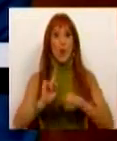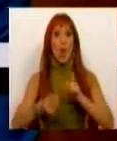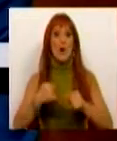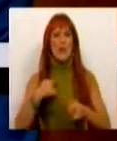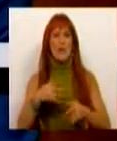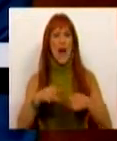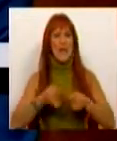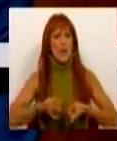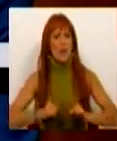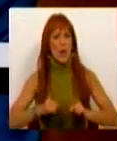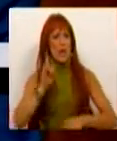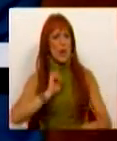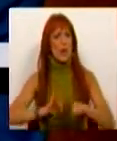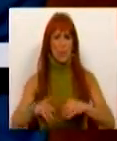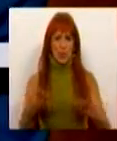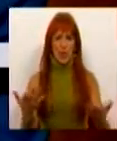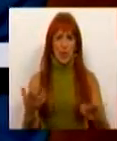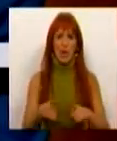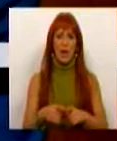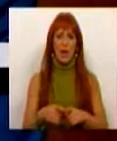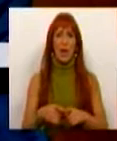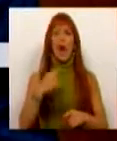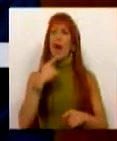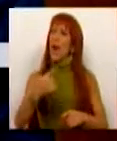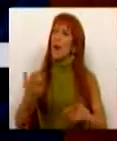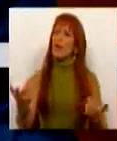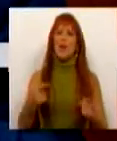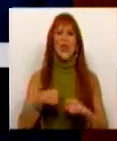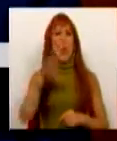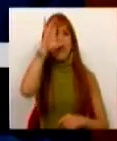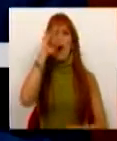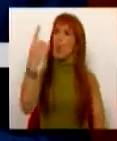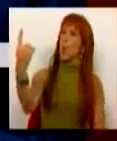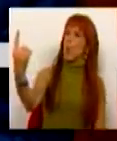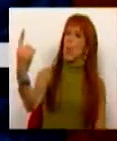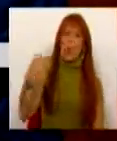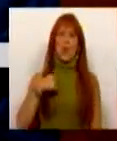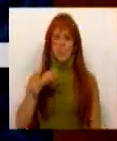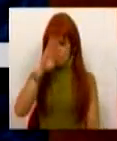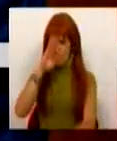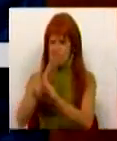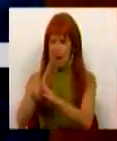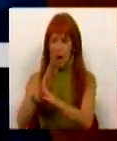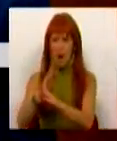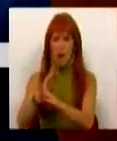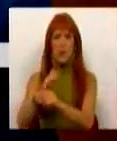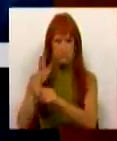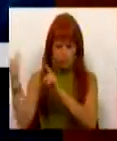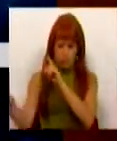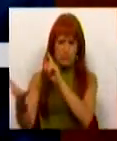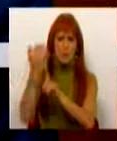Aquilo que não é aceitável é a senhora Deputada dizer que um governo que se empenhou e que